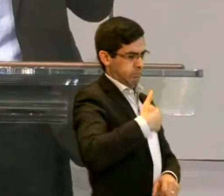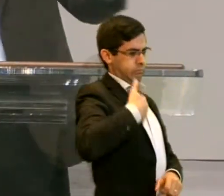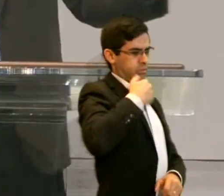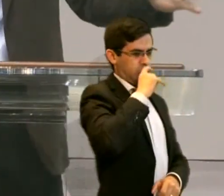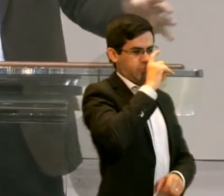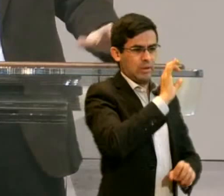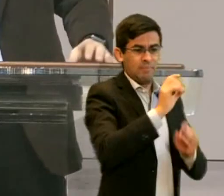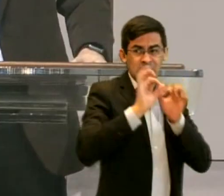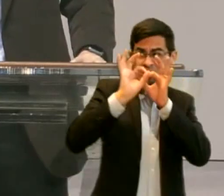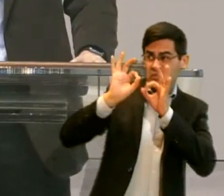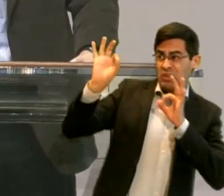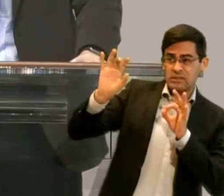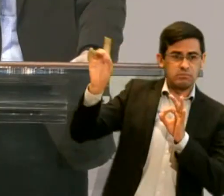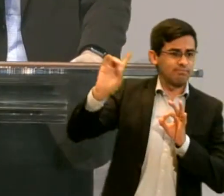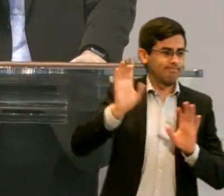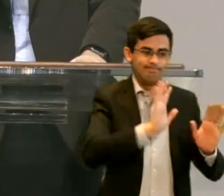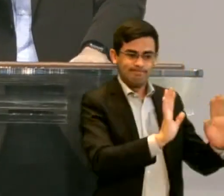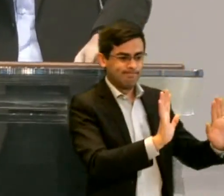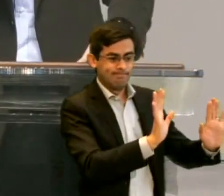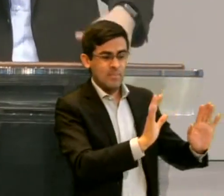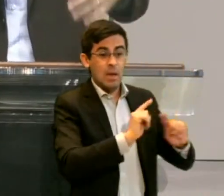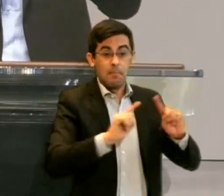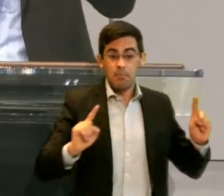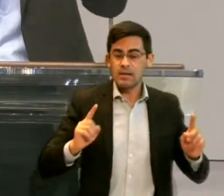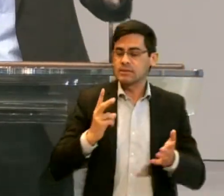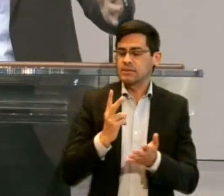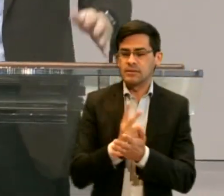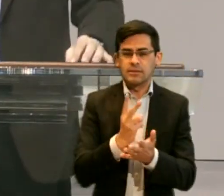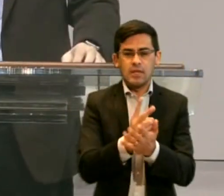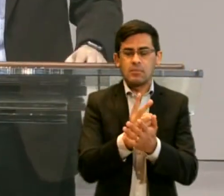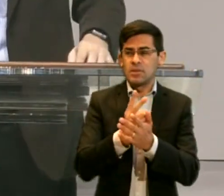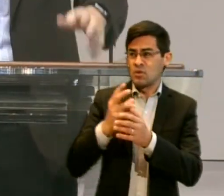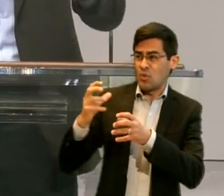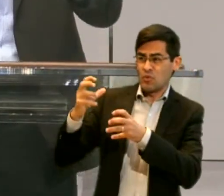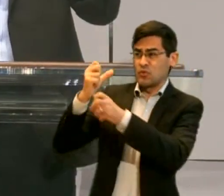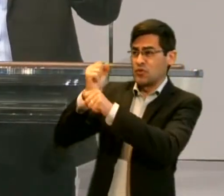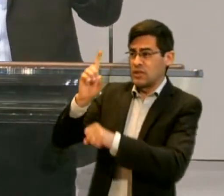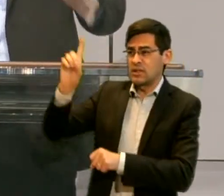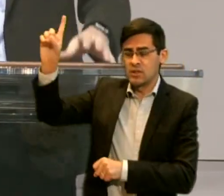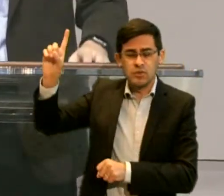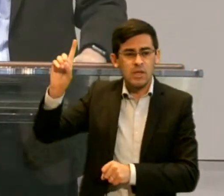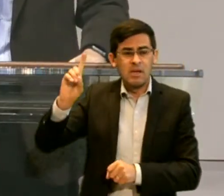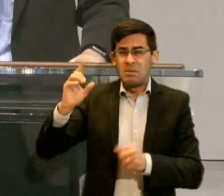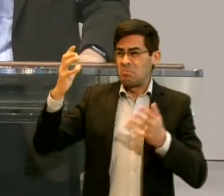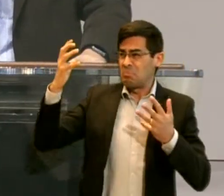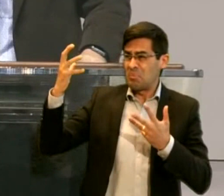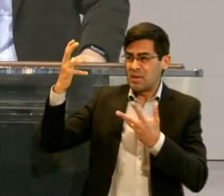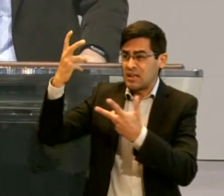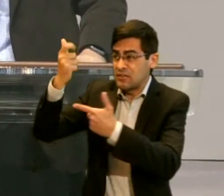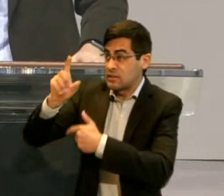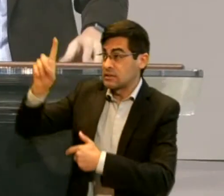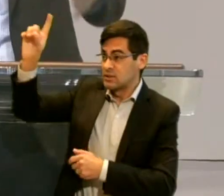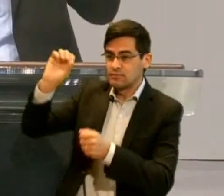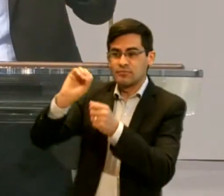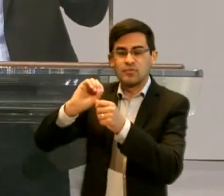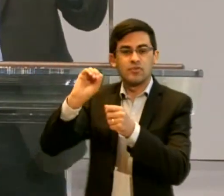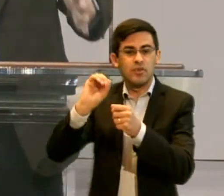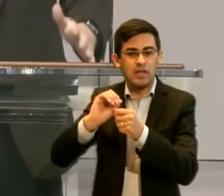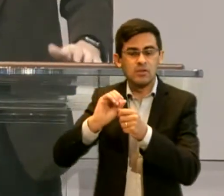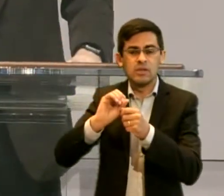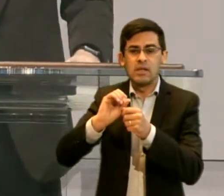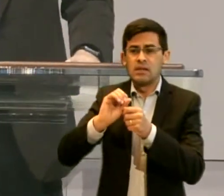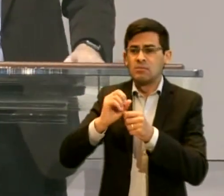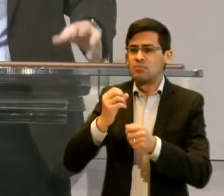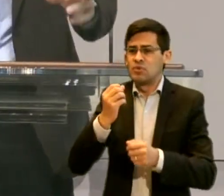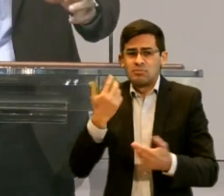que se afastam para seguir deuses falsos. Senhor meu Deus, quantas maravilhas tens feito. Não se